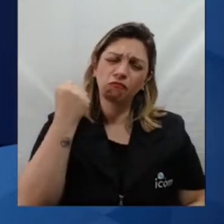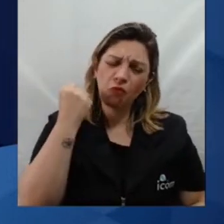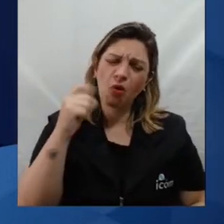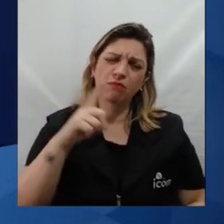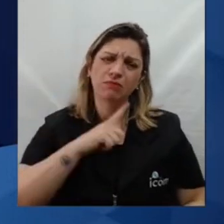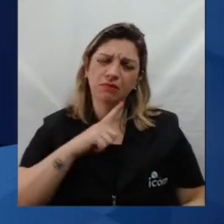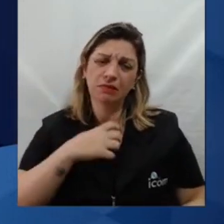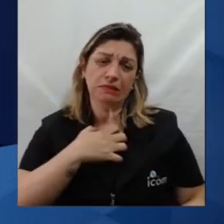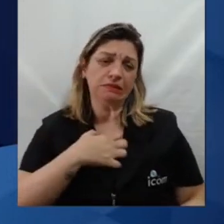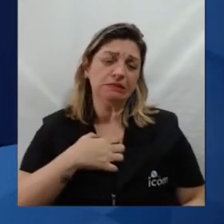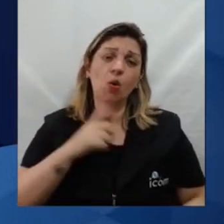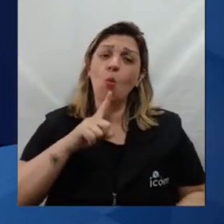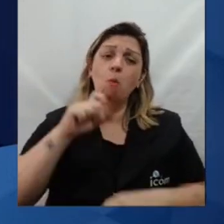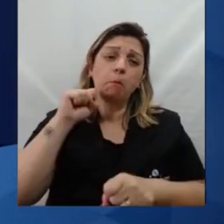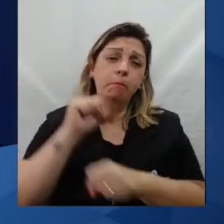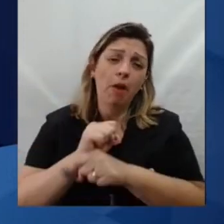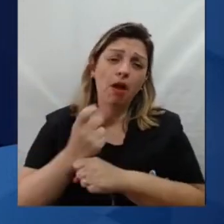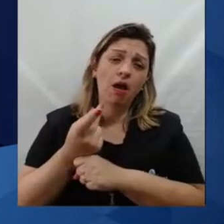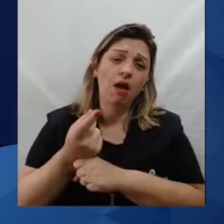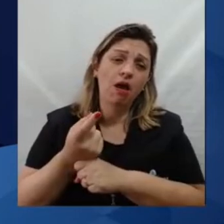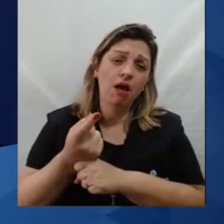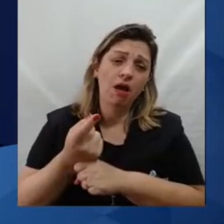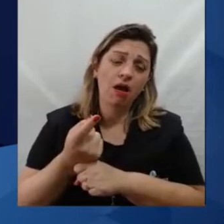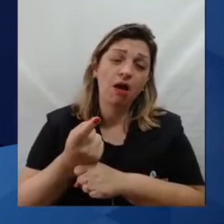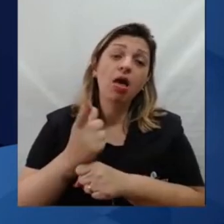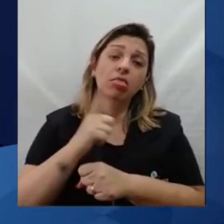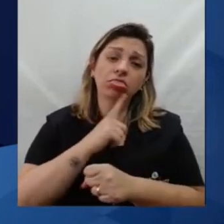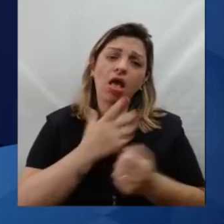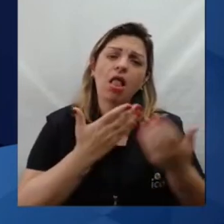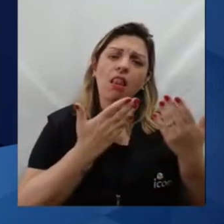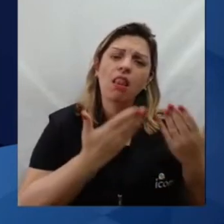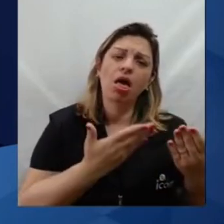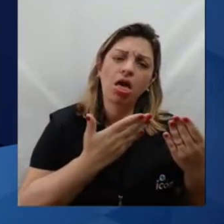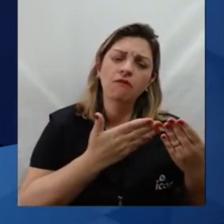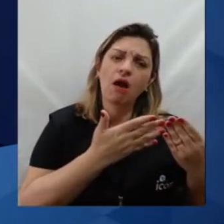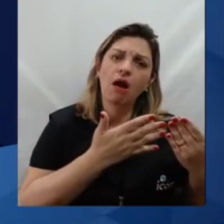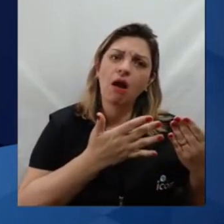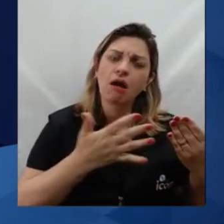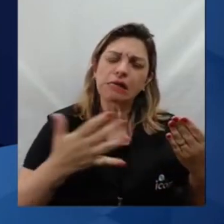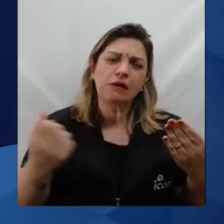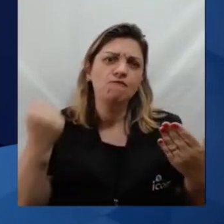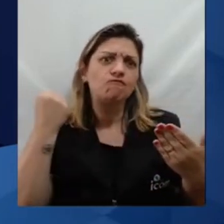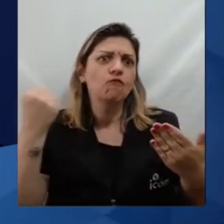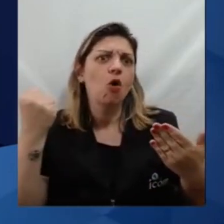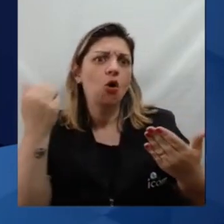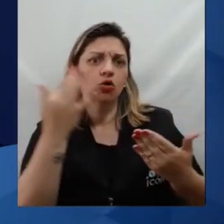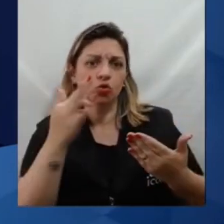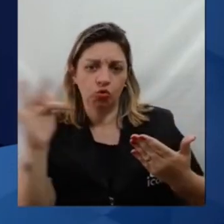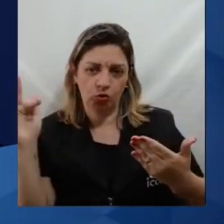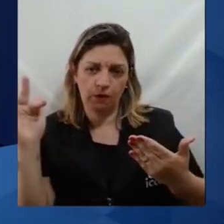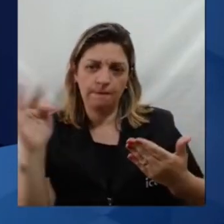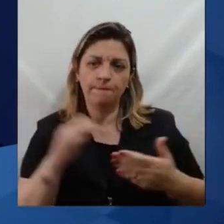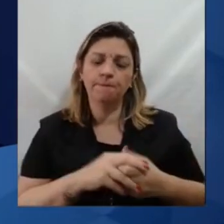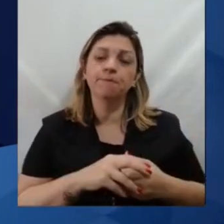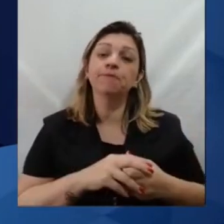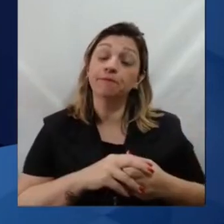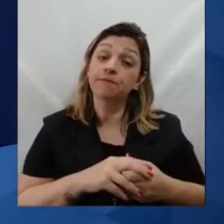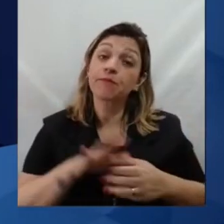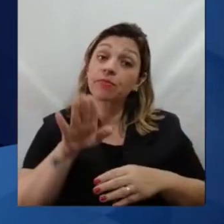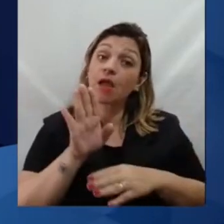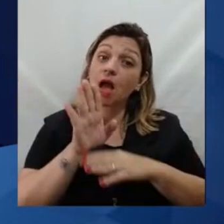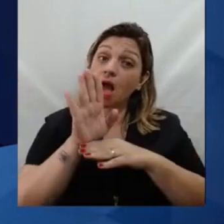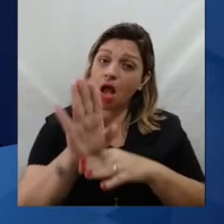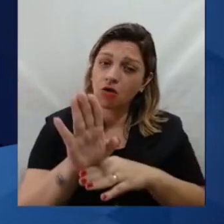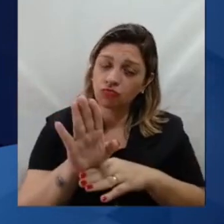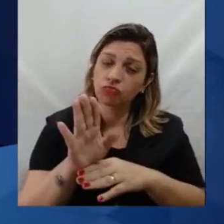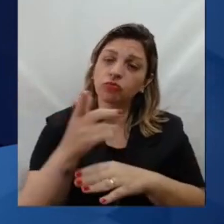intermitente, constante, e ela vai de leve até agonizante. Para ajudar, né, os clínicos a